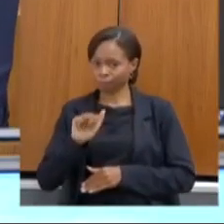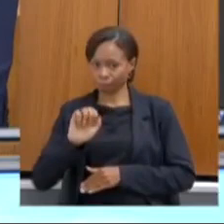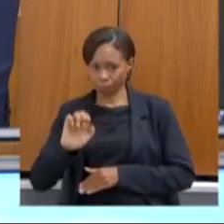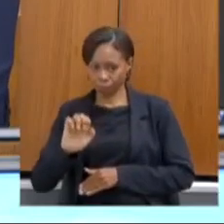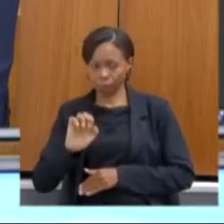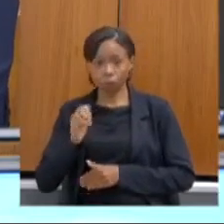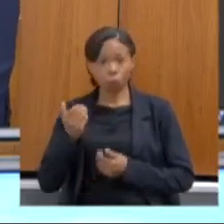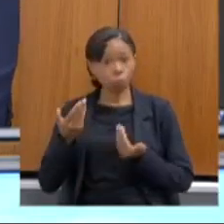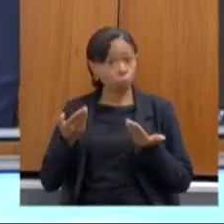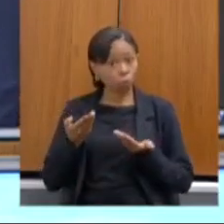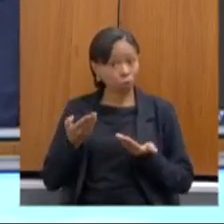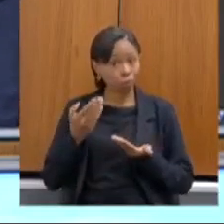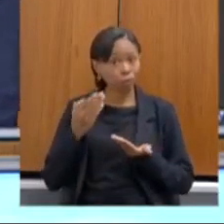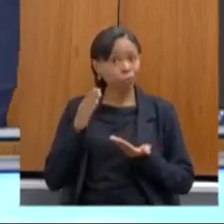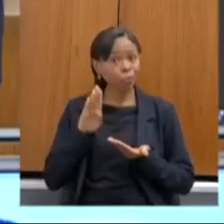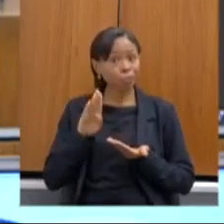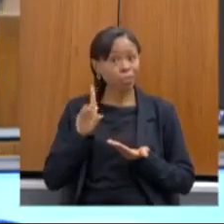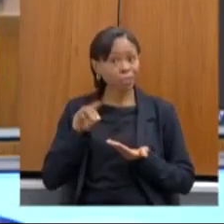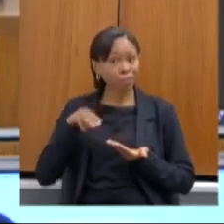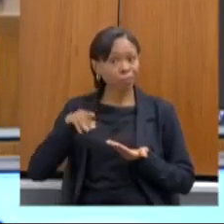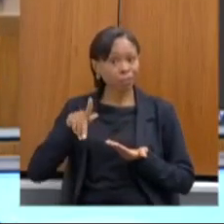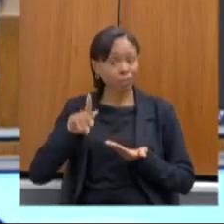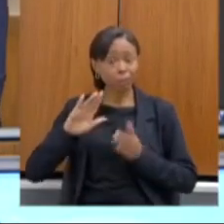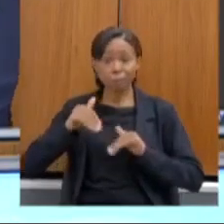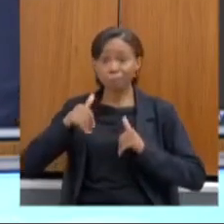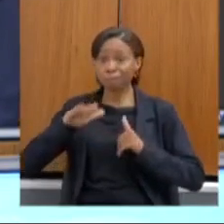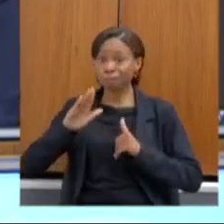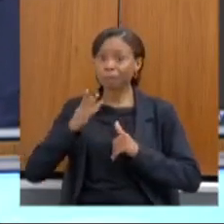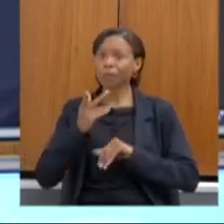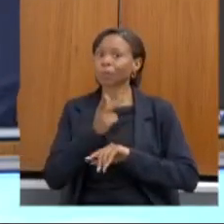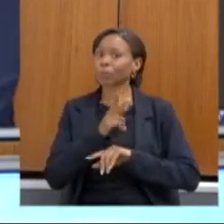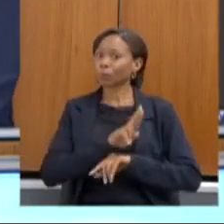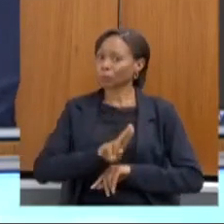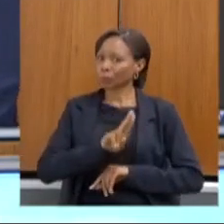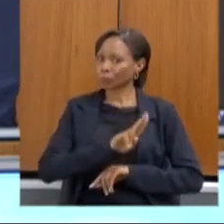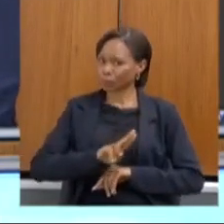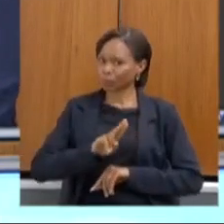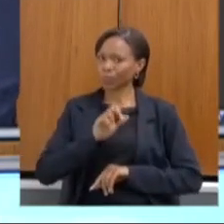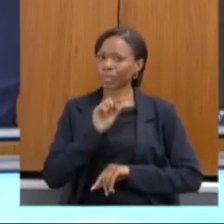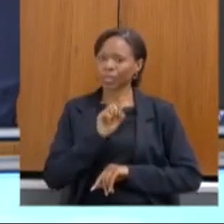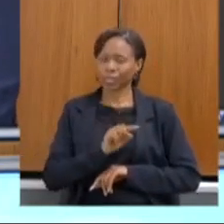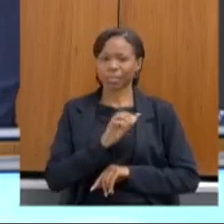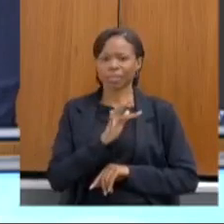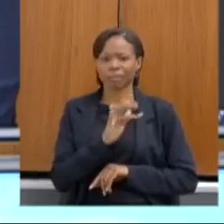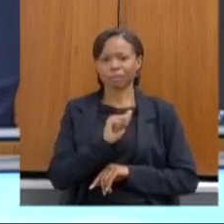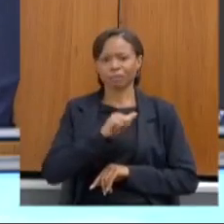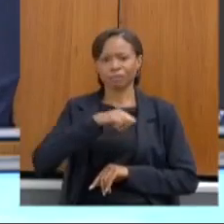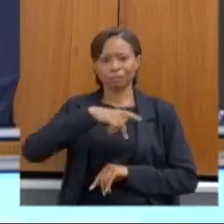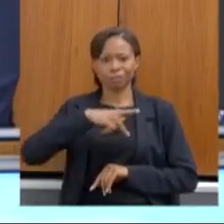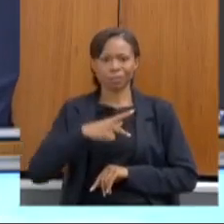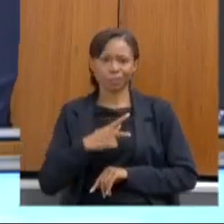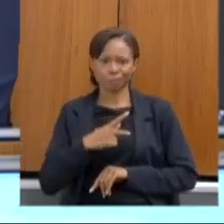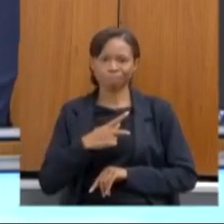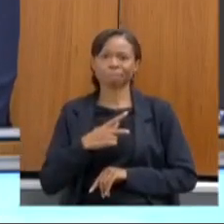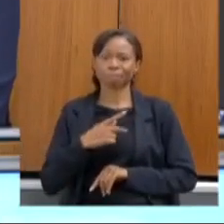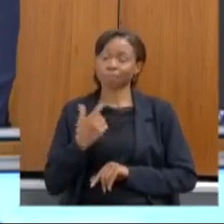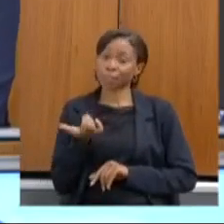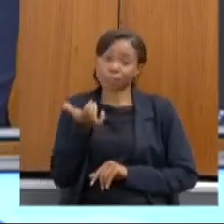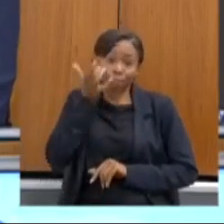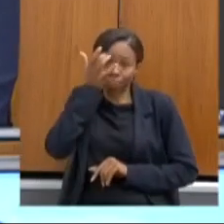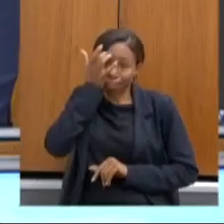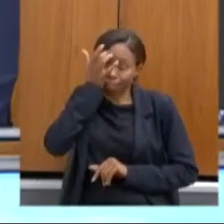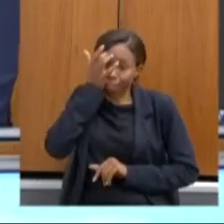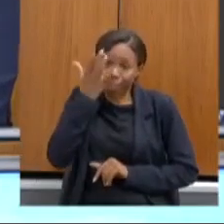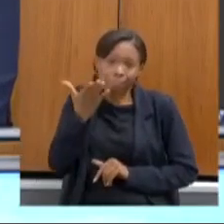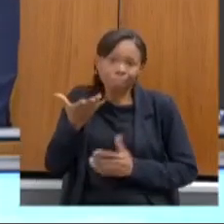utiliza o funk no Brasil segundo dados do SEBRAE Então a gente tem é uma facilidade enorme